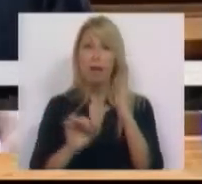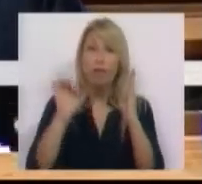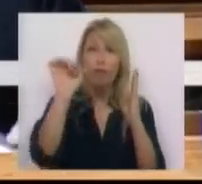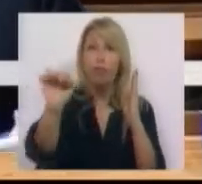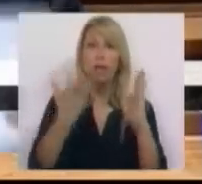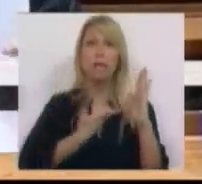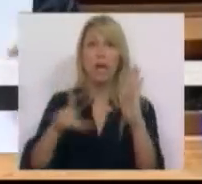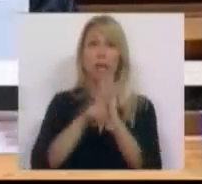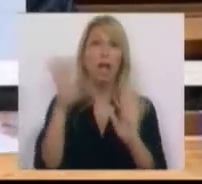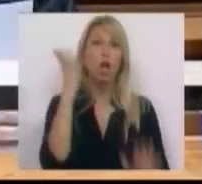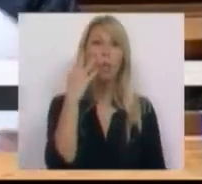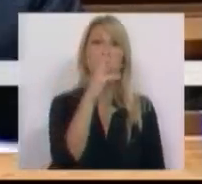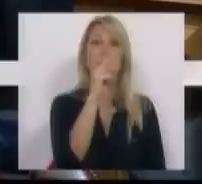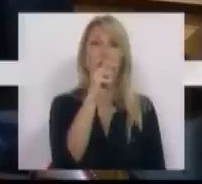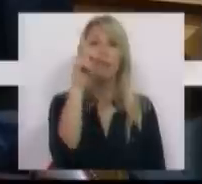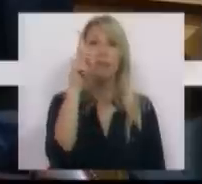Decreto-Lei número